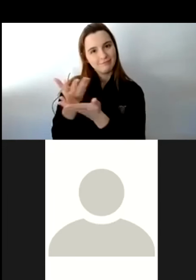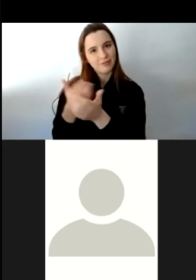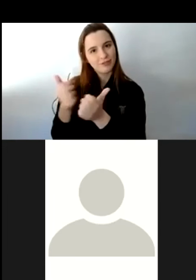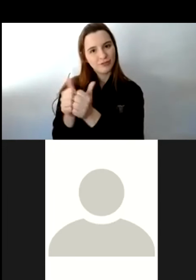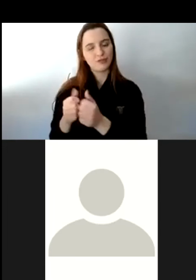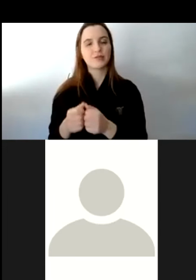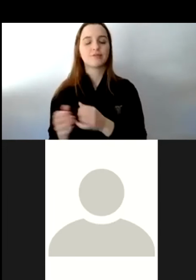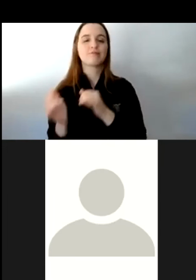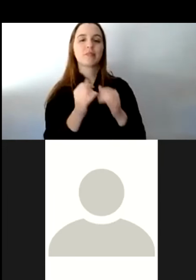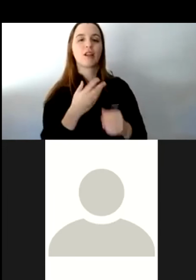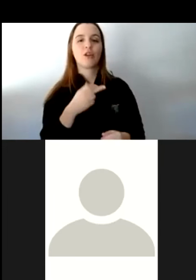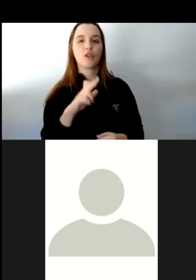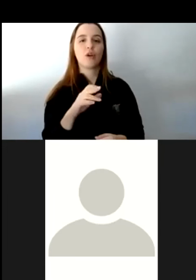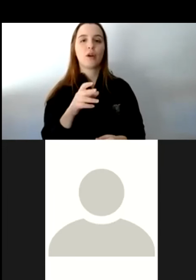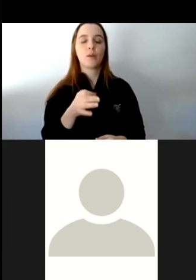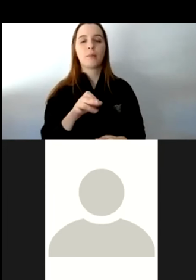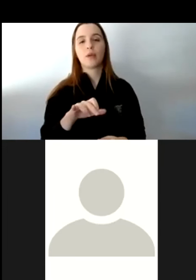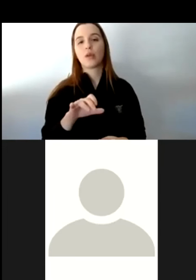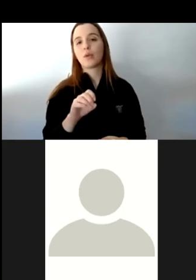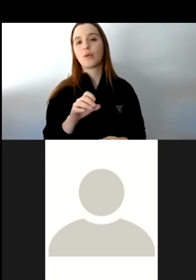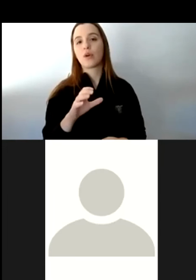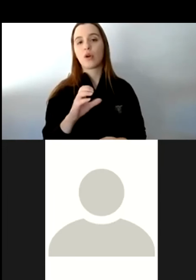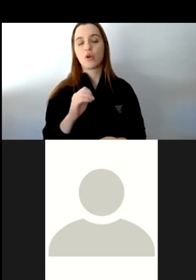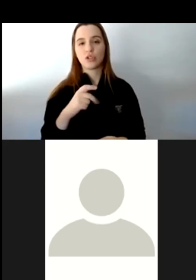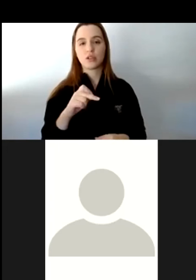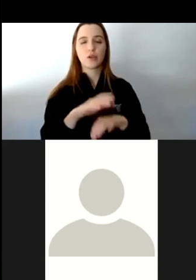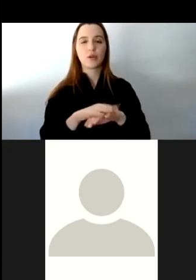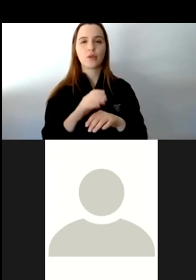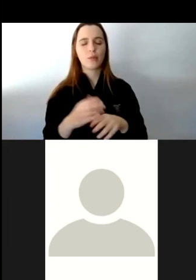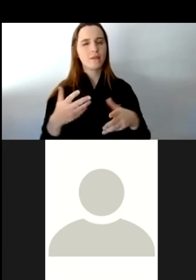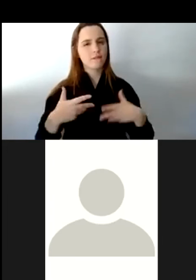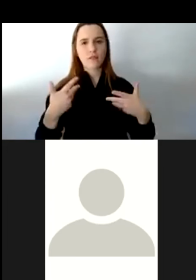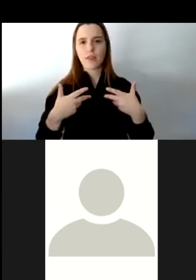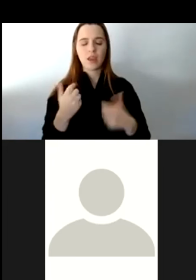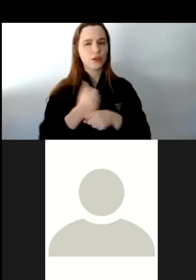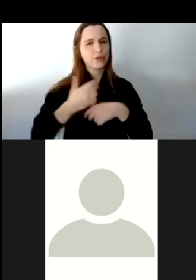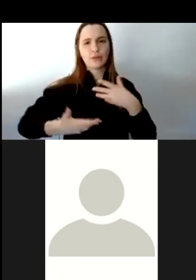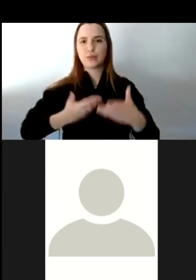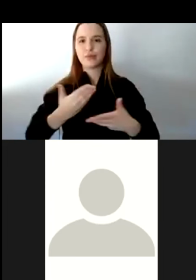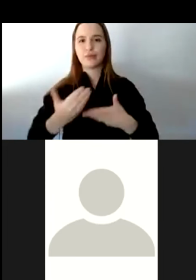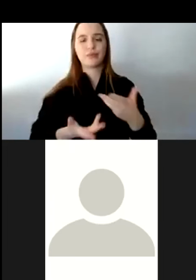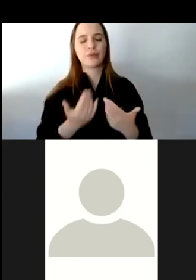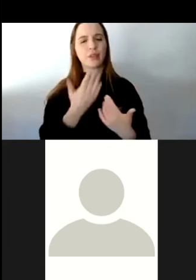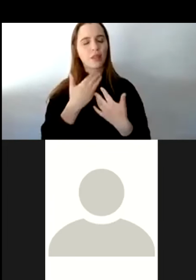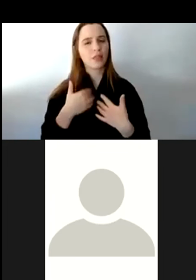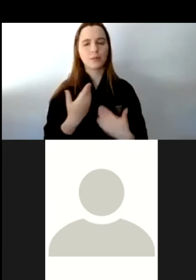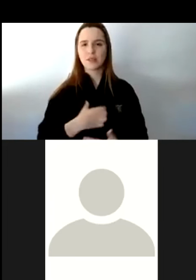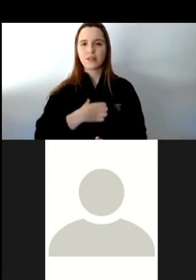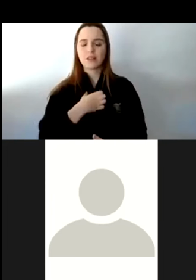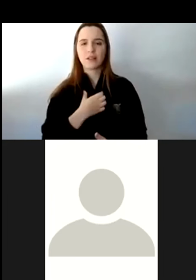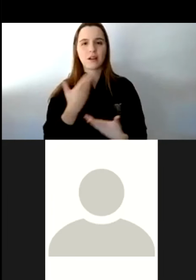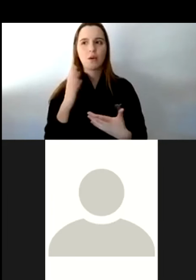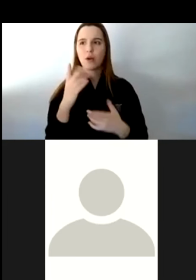Costa, pela motivação, pelo dinamismo que fez, que eu senti, desde que começamos a pensar